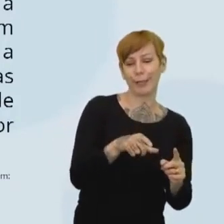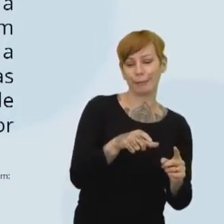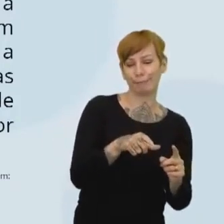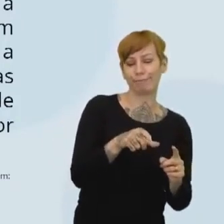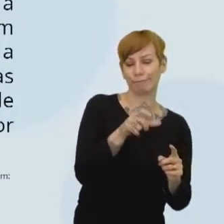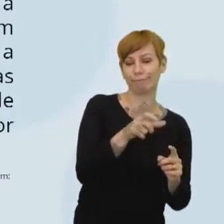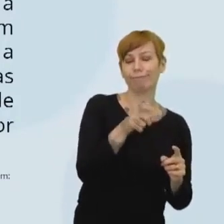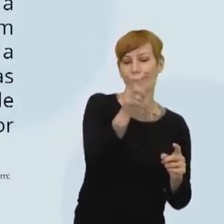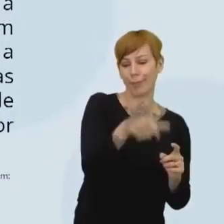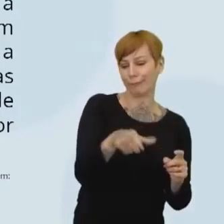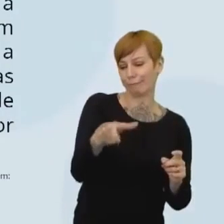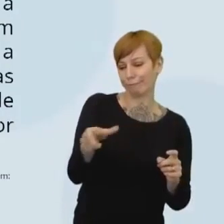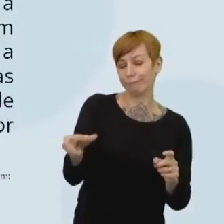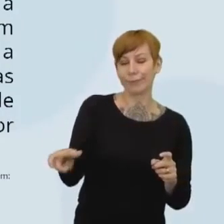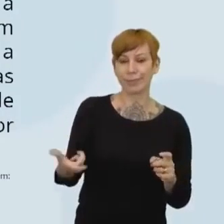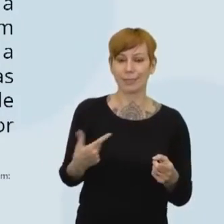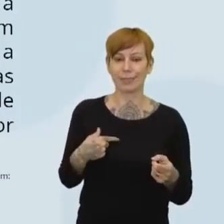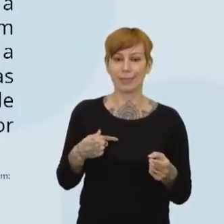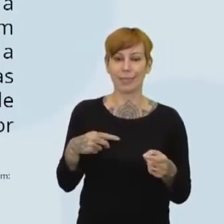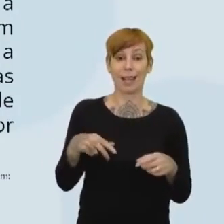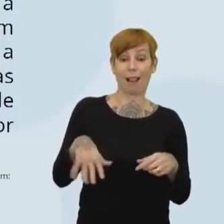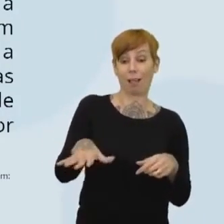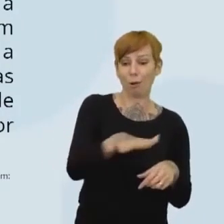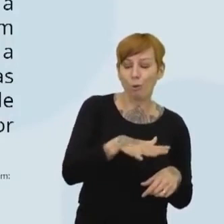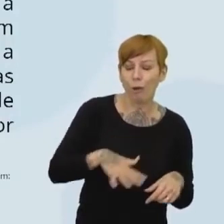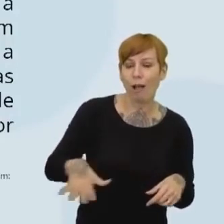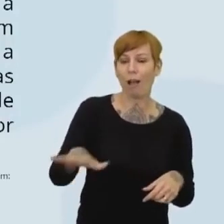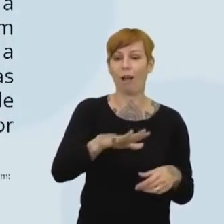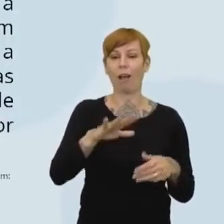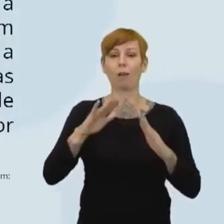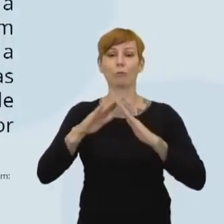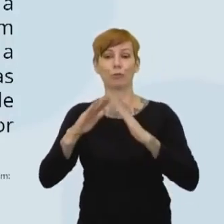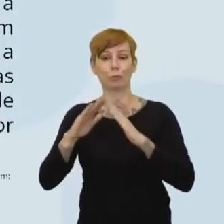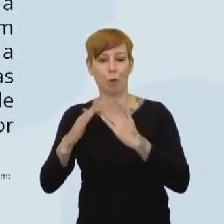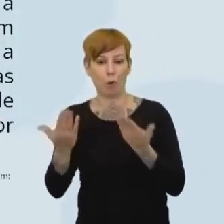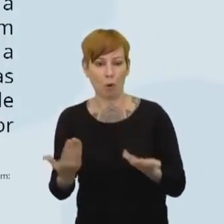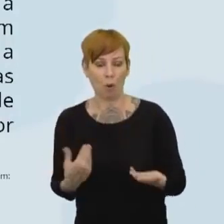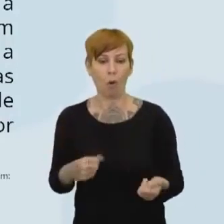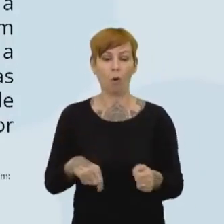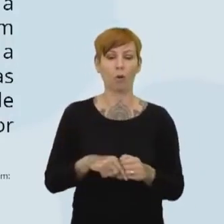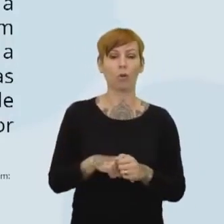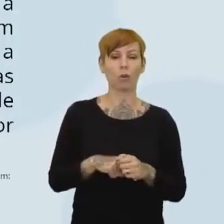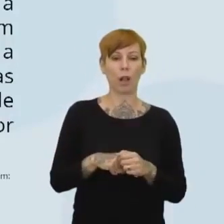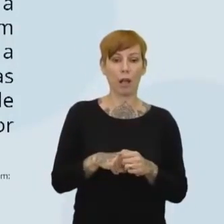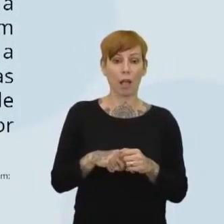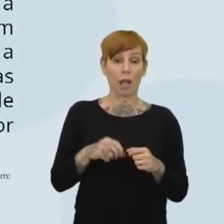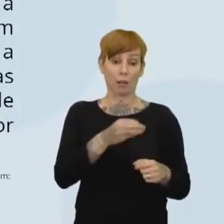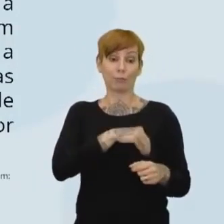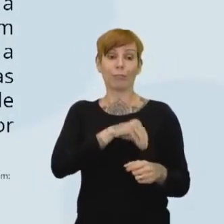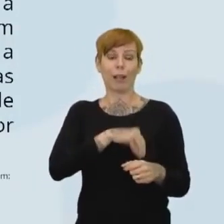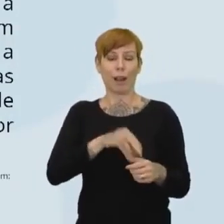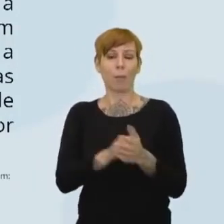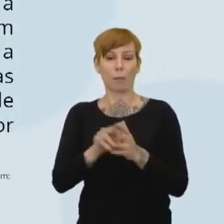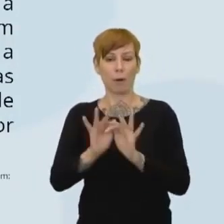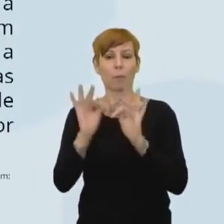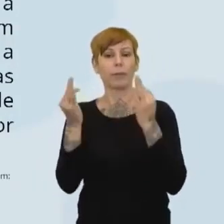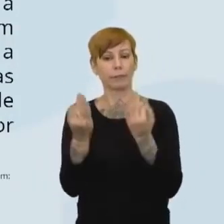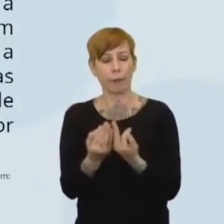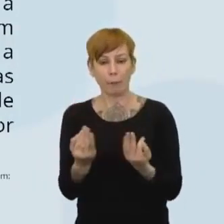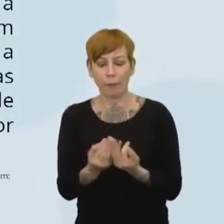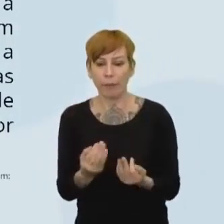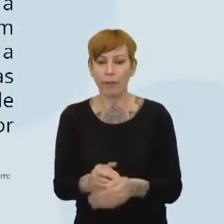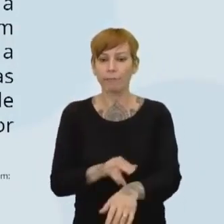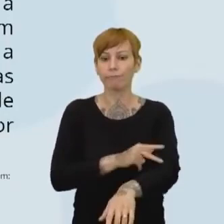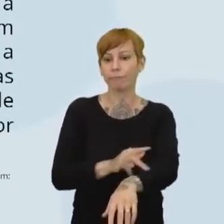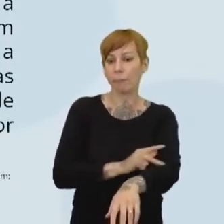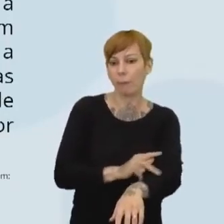características sociodemográficas relacionadas à região onde moram, origem socioeconômica, gênero, cor de pele